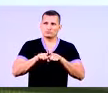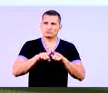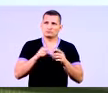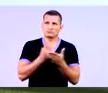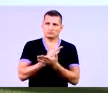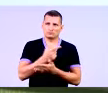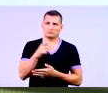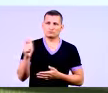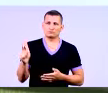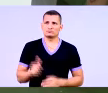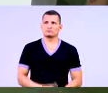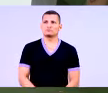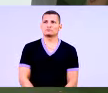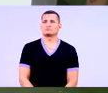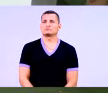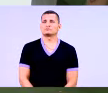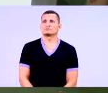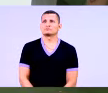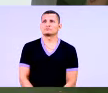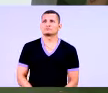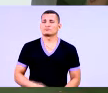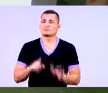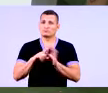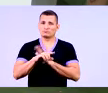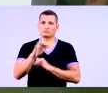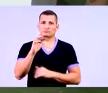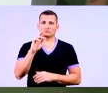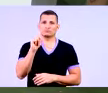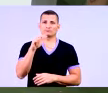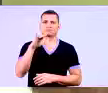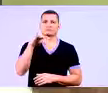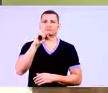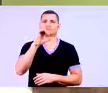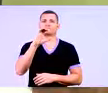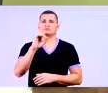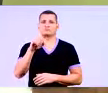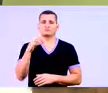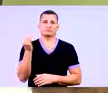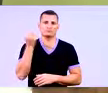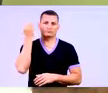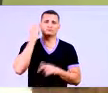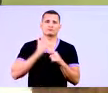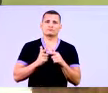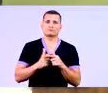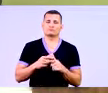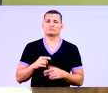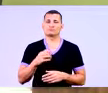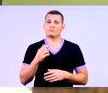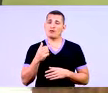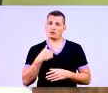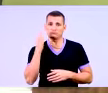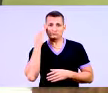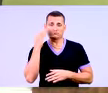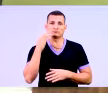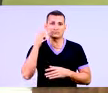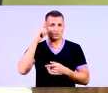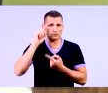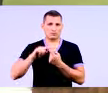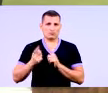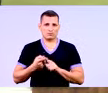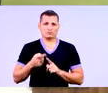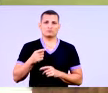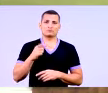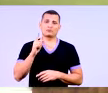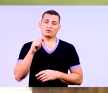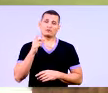com os demais professores e aí essa pergunta do francês que é muito importante professor porque é pelo que eu entendi a lógica francisco levou foi